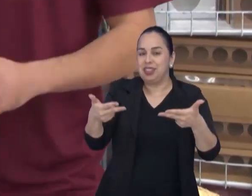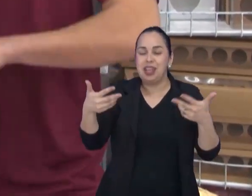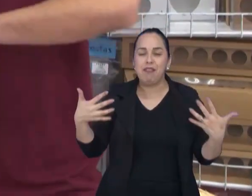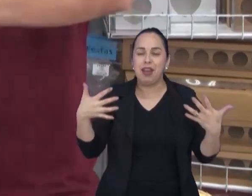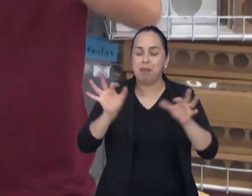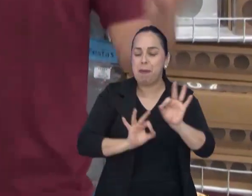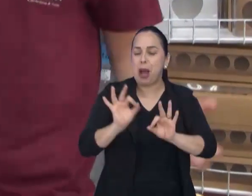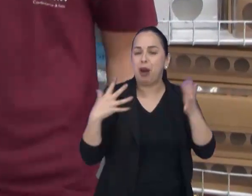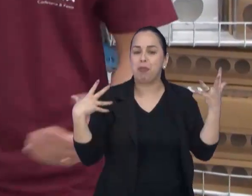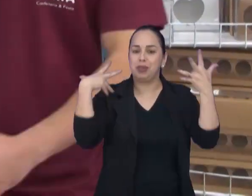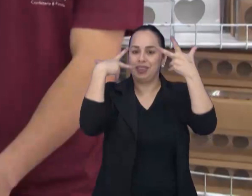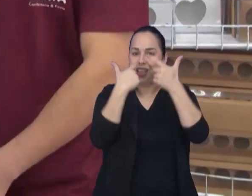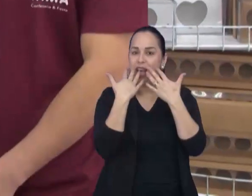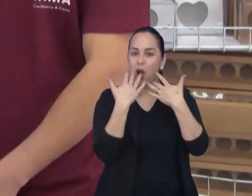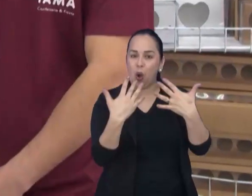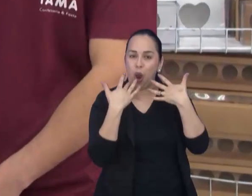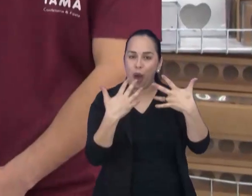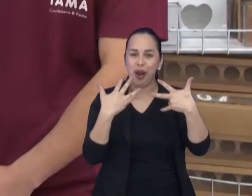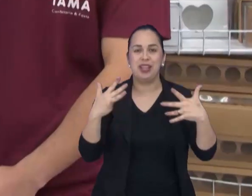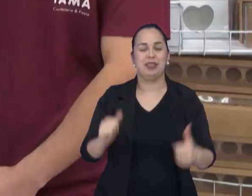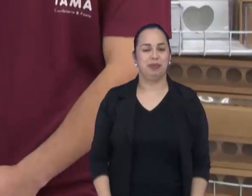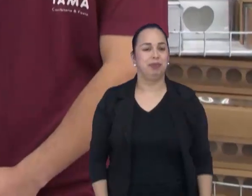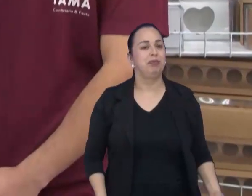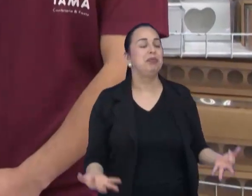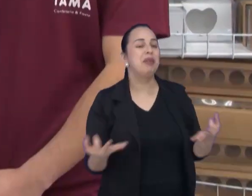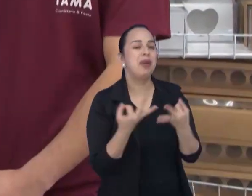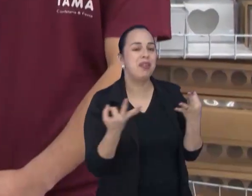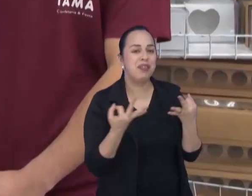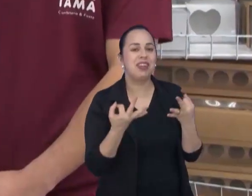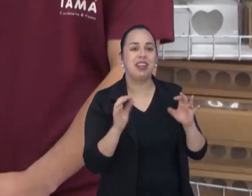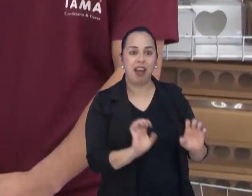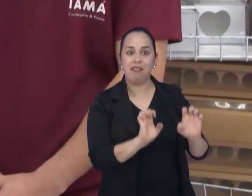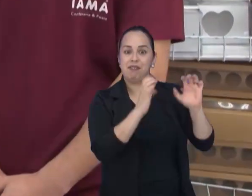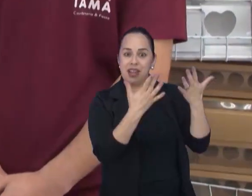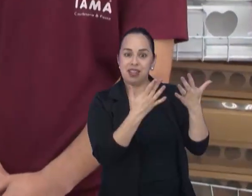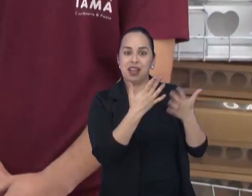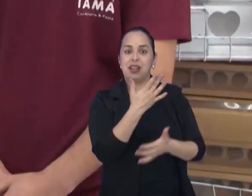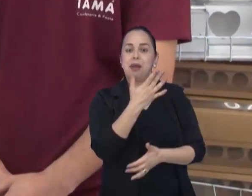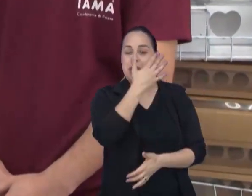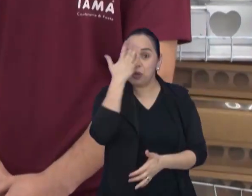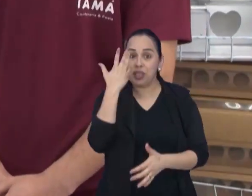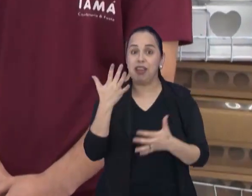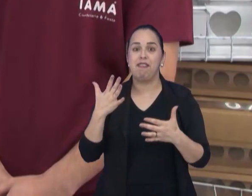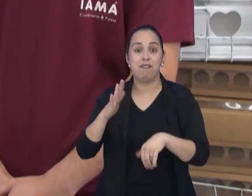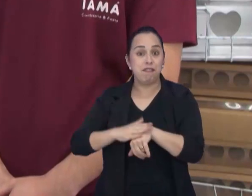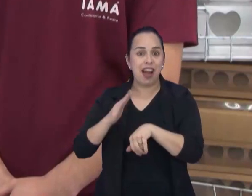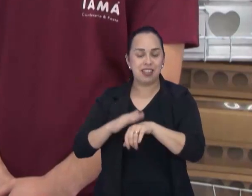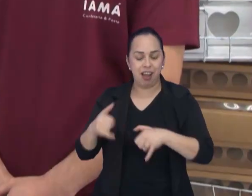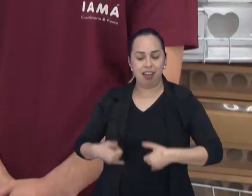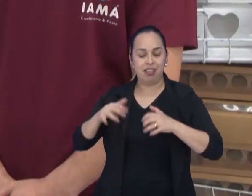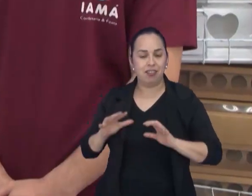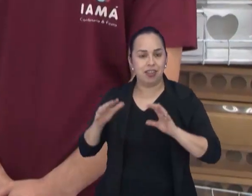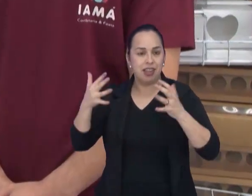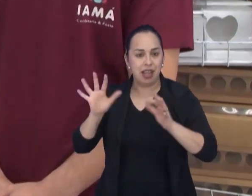bonita, apesar de tão colorido como é a festa junina. Perfeito, né? Além das festas, também quem faz aniversário, então no mês junino já aproveita